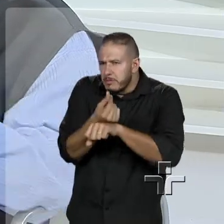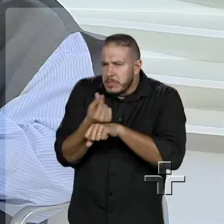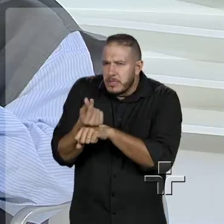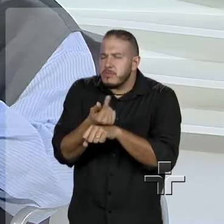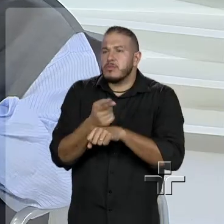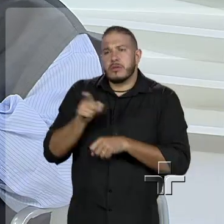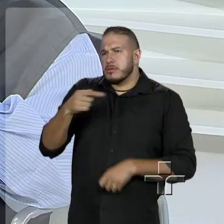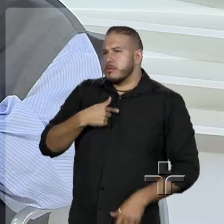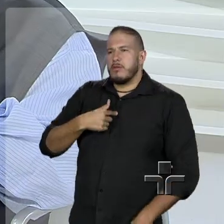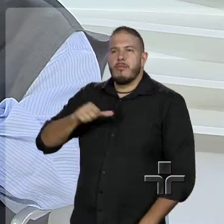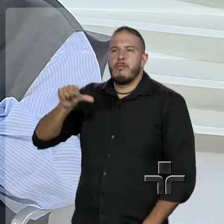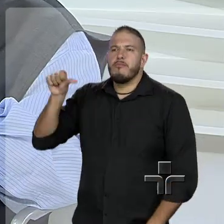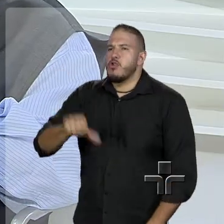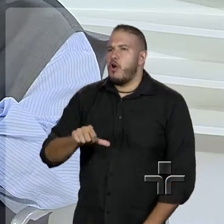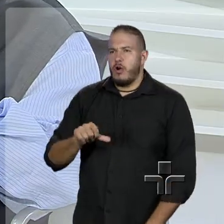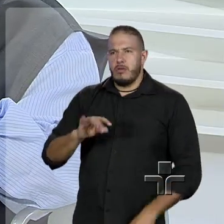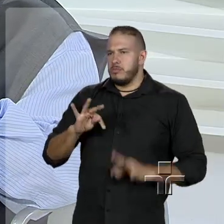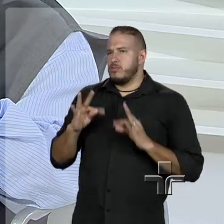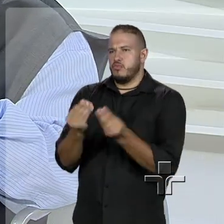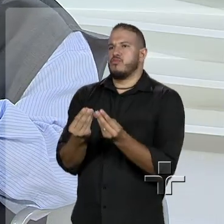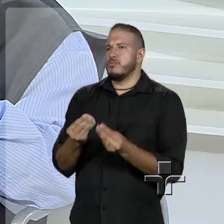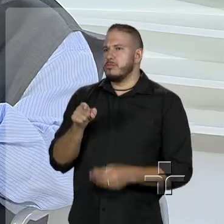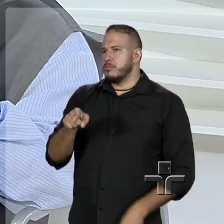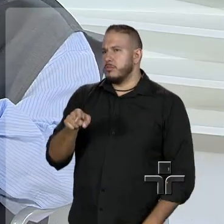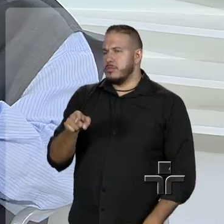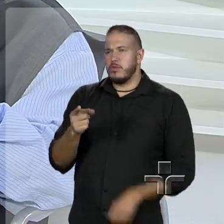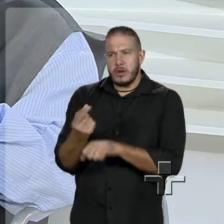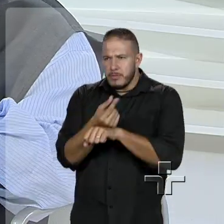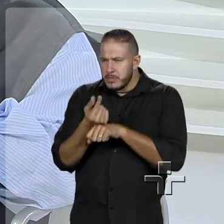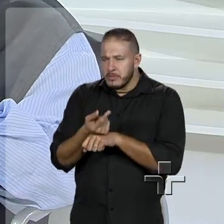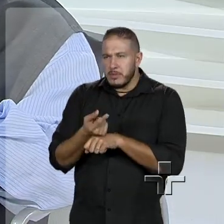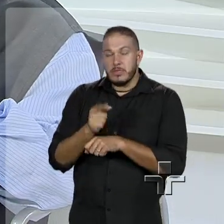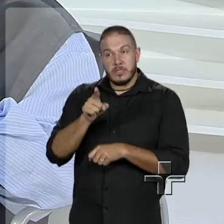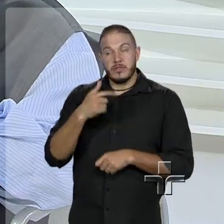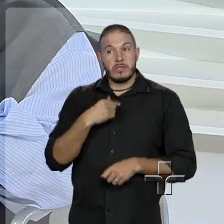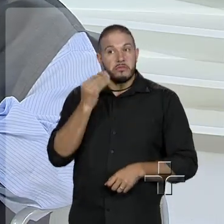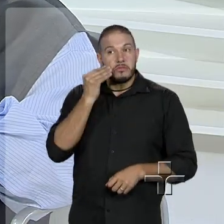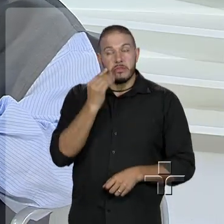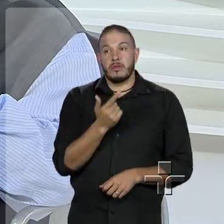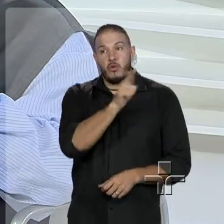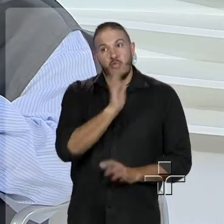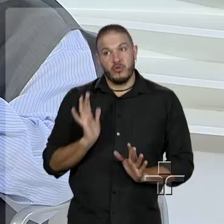o pior de todos os regimes, enquanto você não experimenta outro.